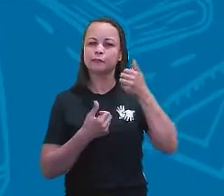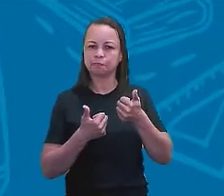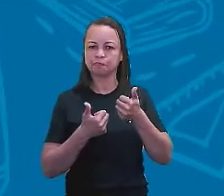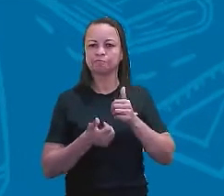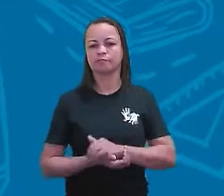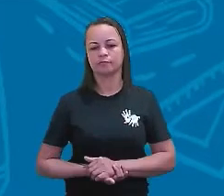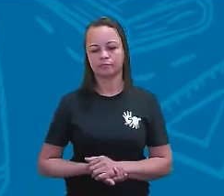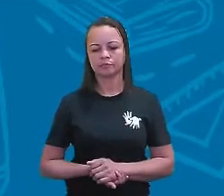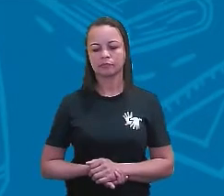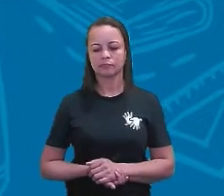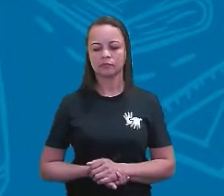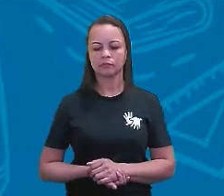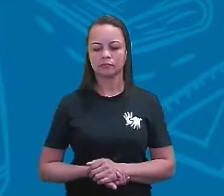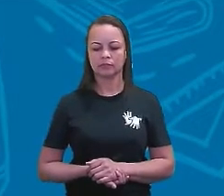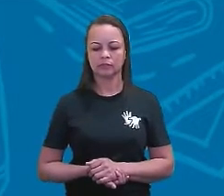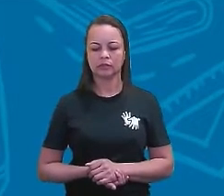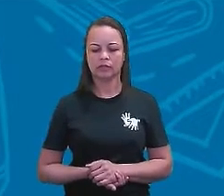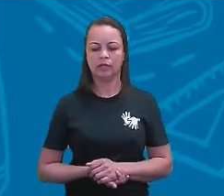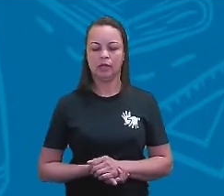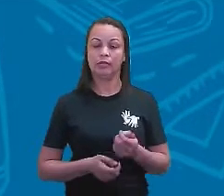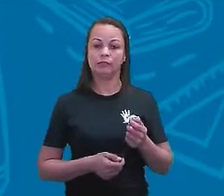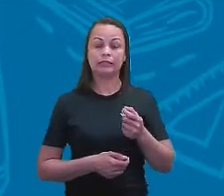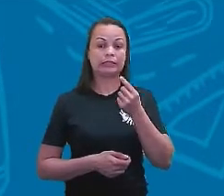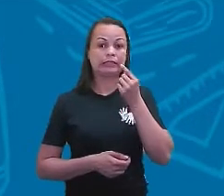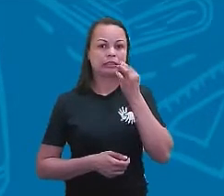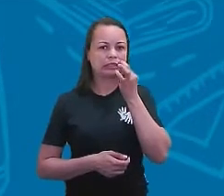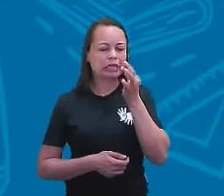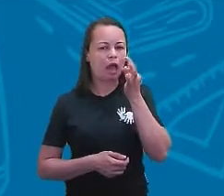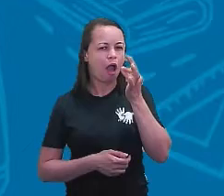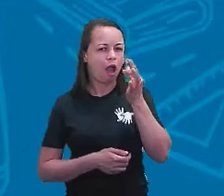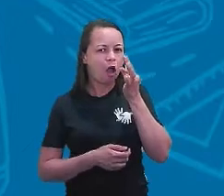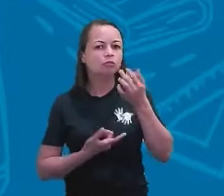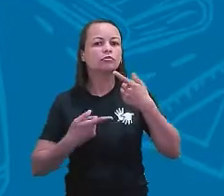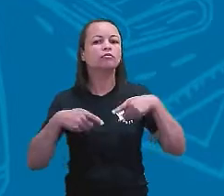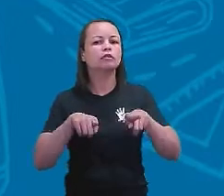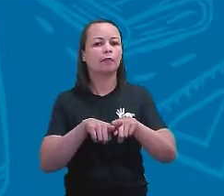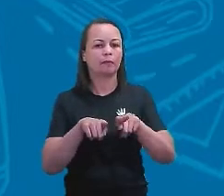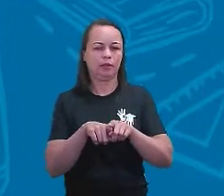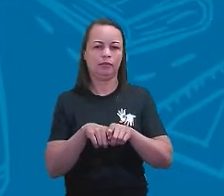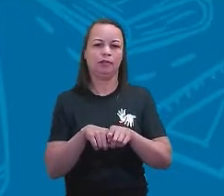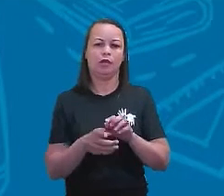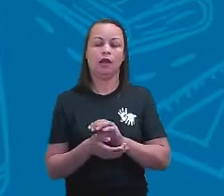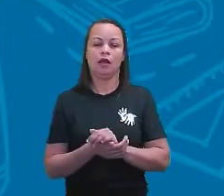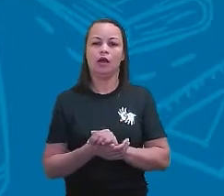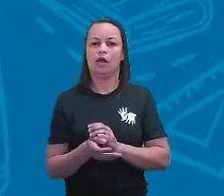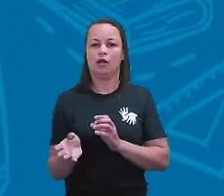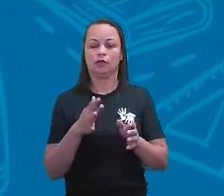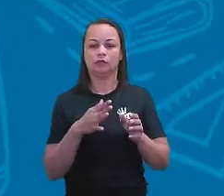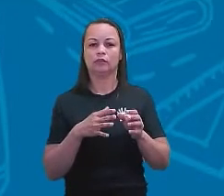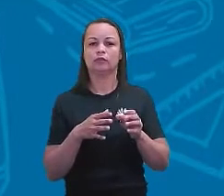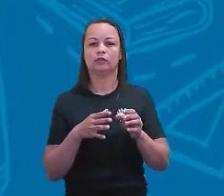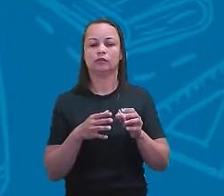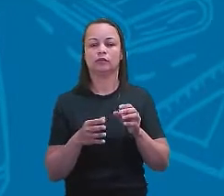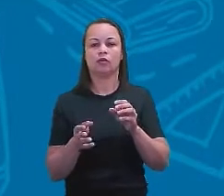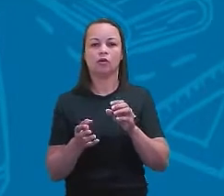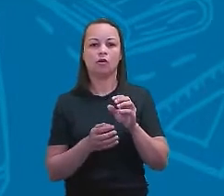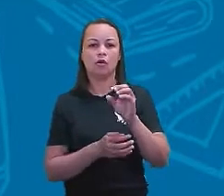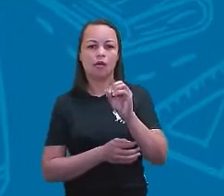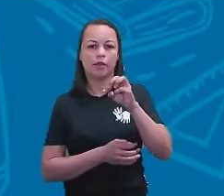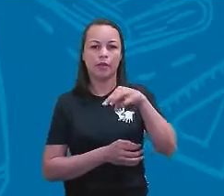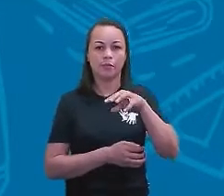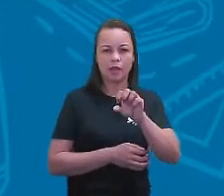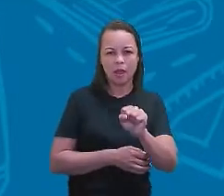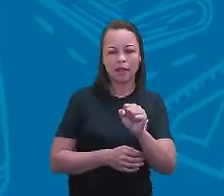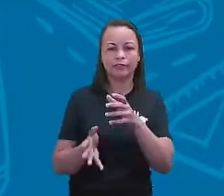atenção nisso. Excesso de sal. A Organização Mundial da Saúde, gente, declara com letras garrafais: o